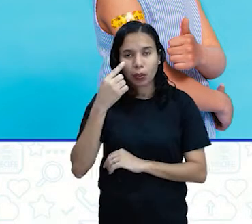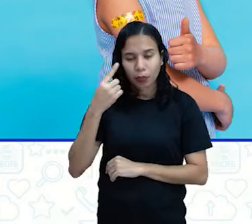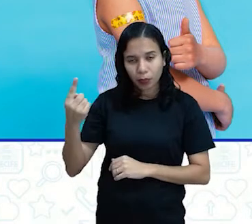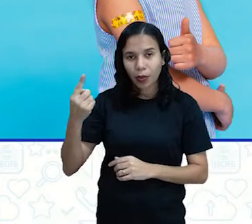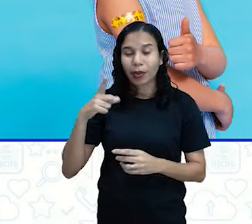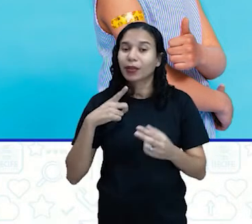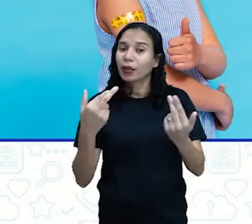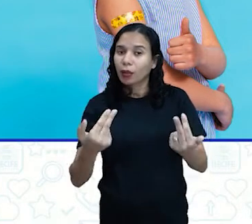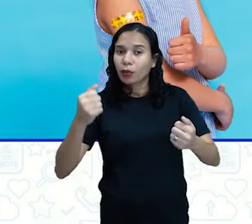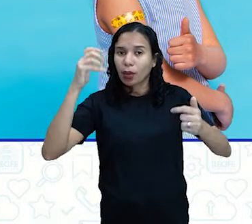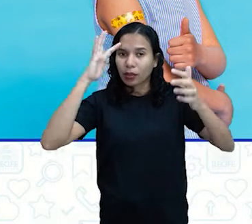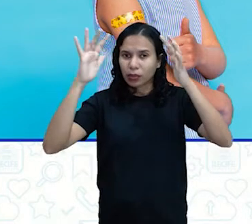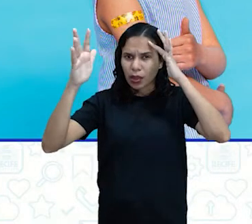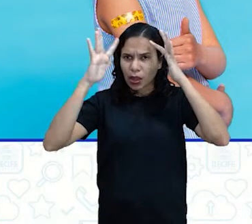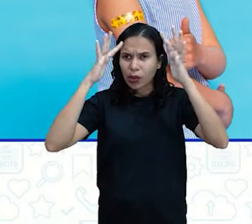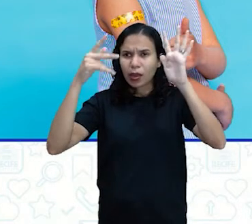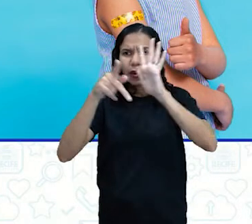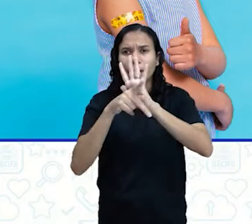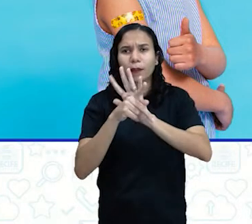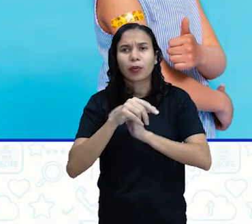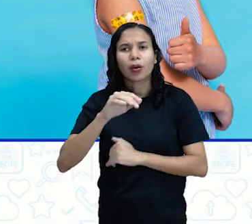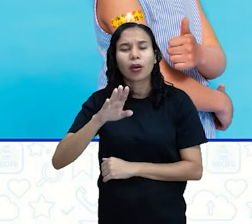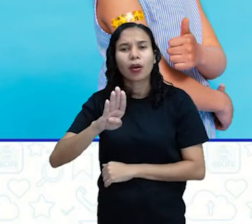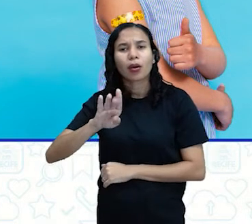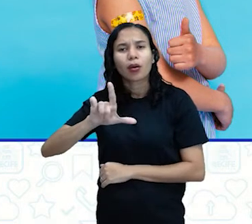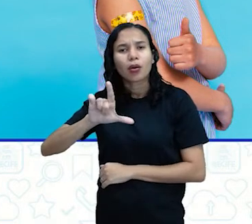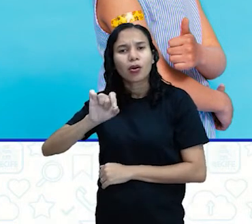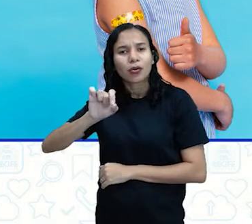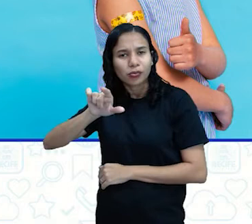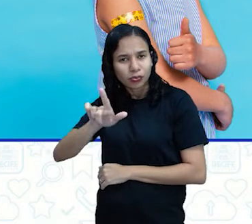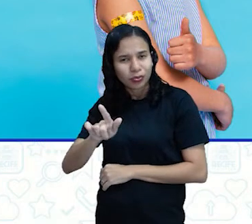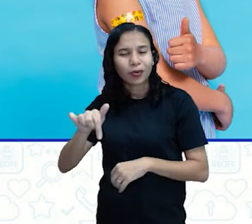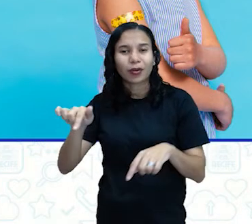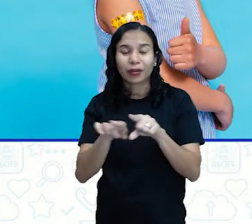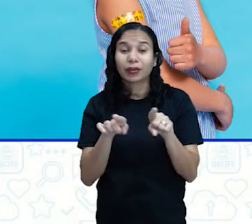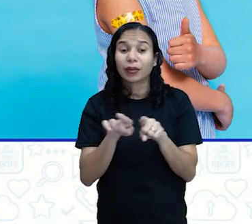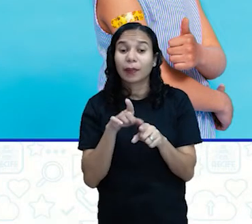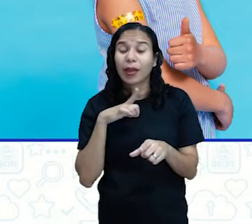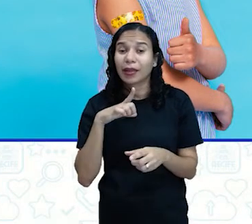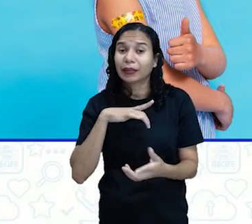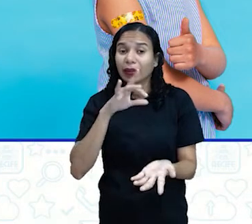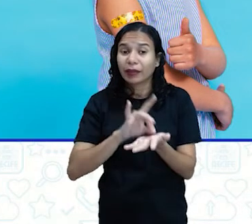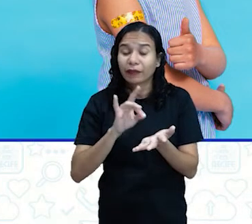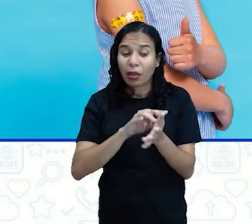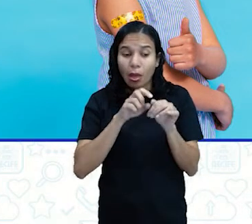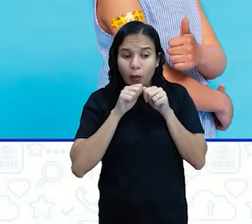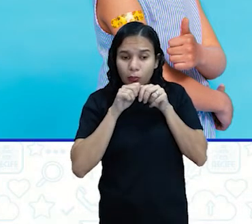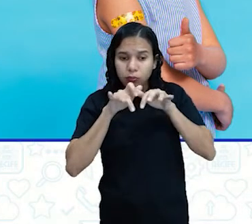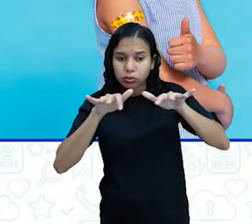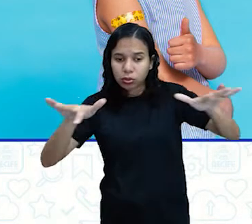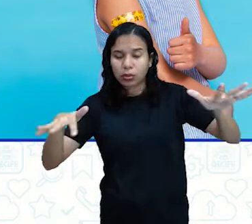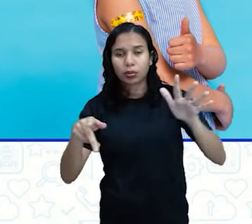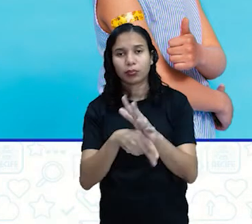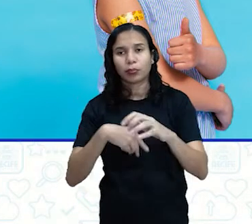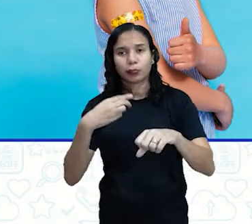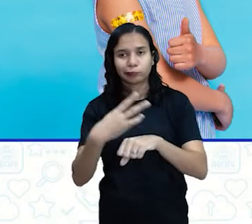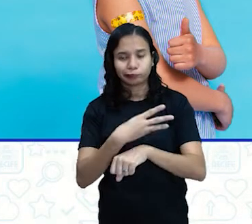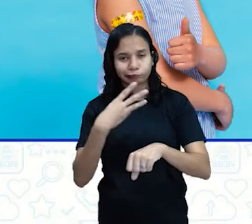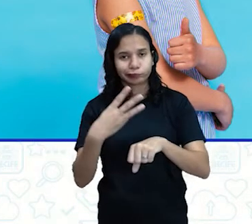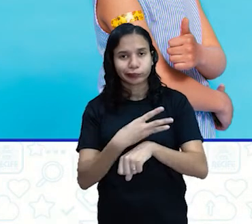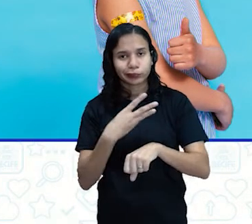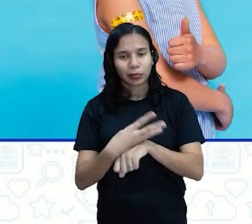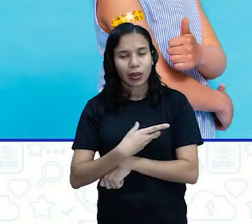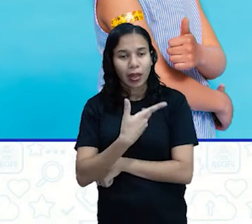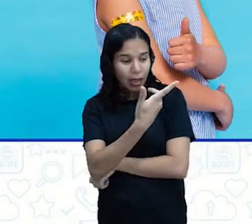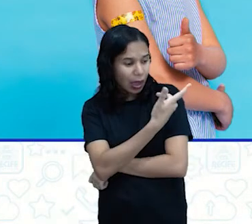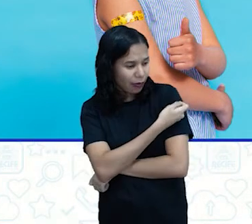a mesma teoria conspiratória de um blog em inglês e passa por forte circulação no WhatsApp, o